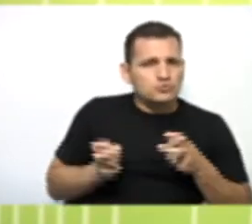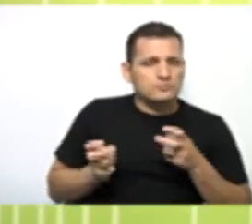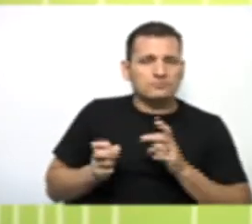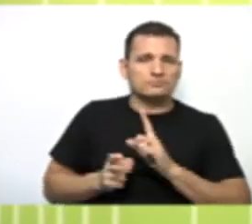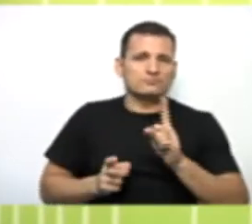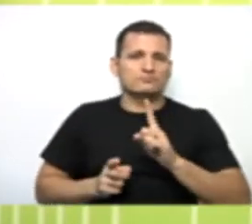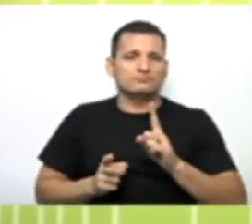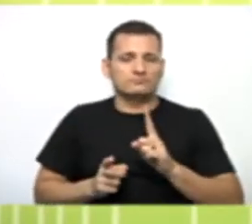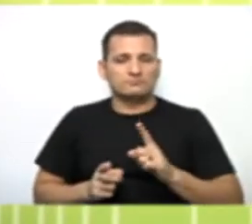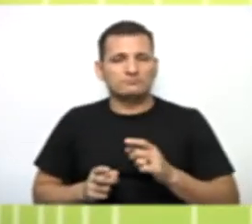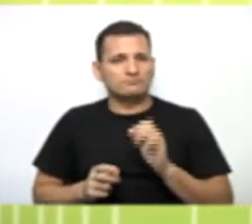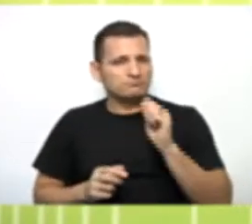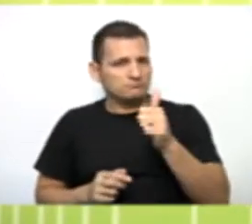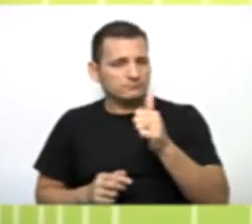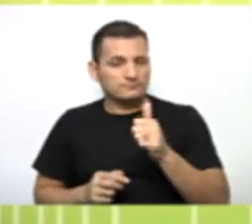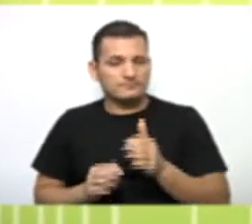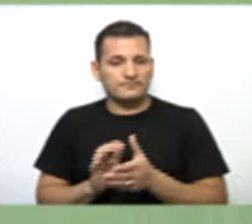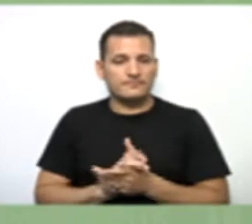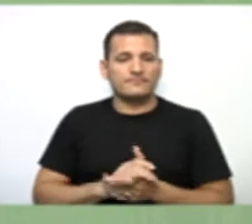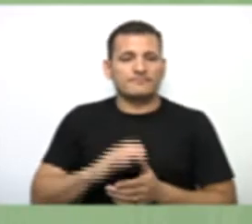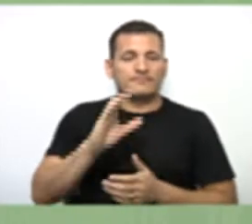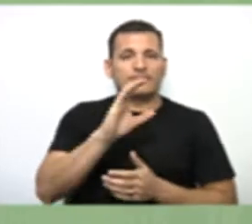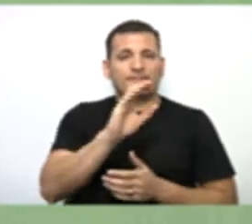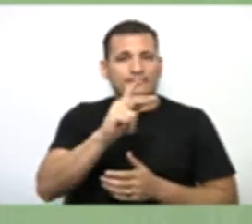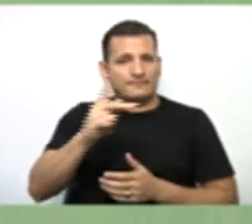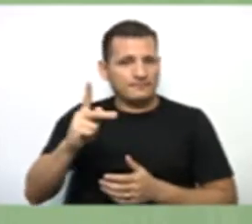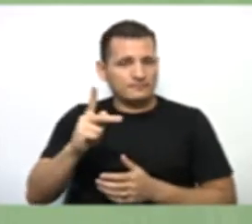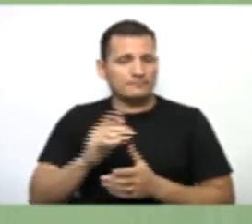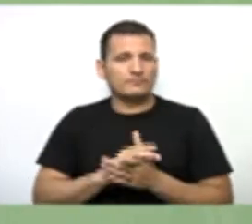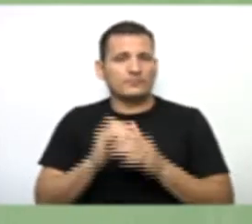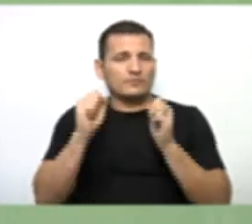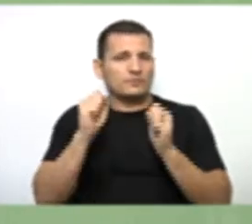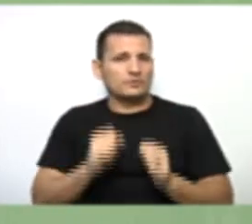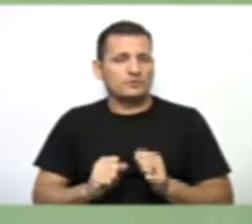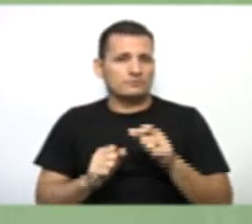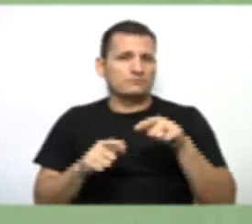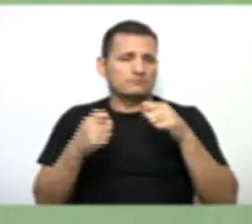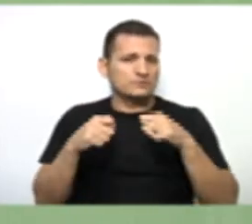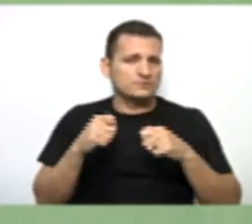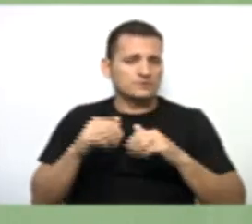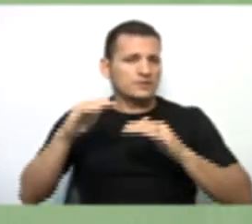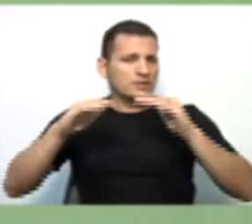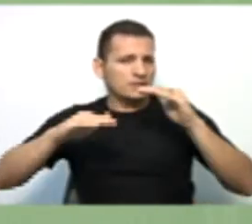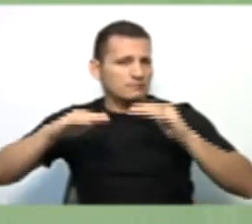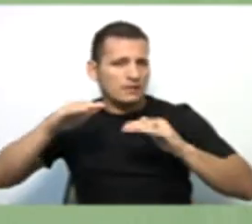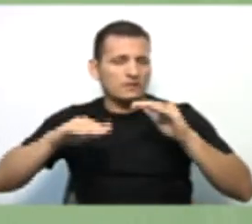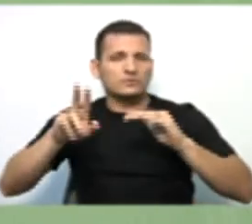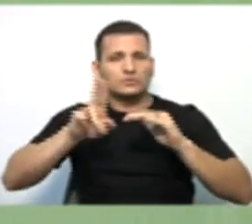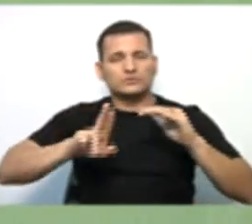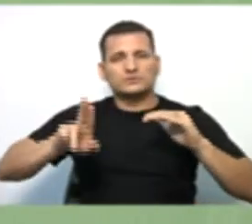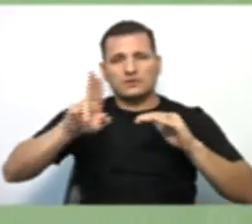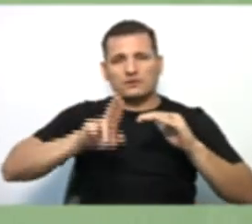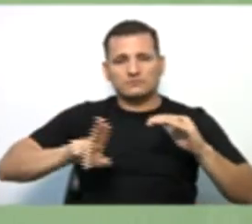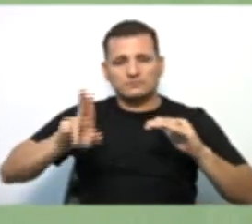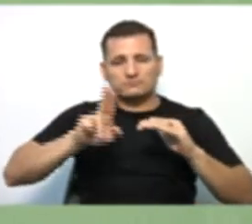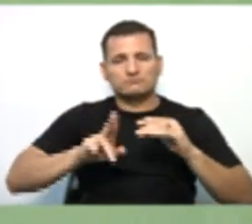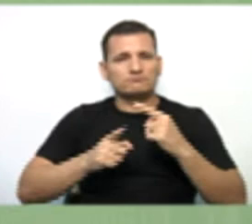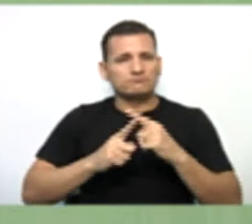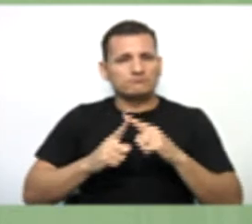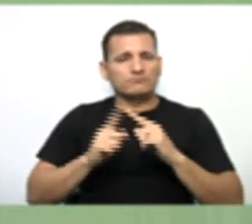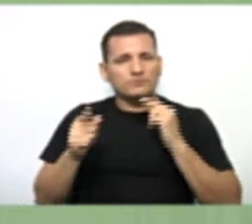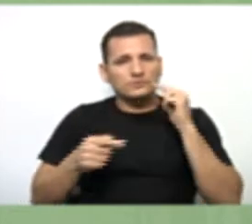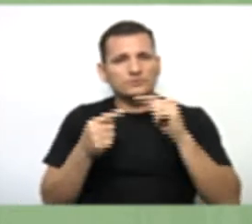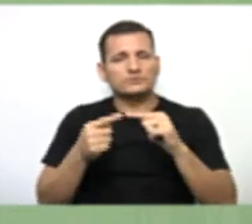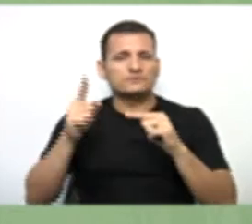dos outros, tá bom? No cooperativismo, o poder deve ser dosado e usado com muito equilíbrio, pois a